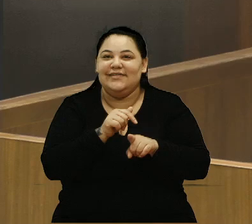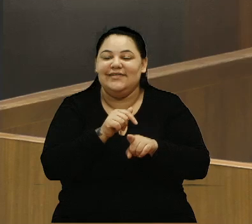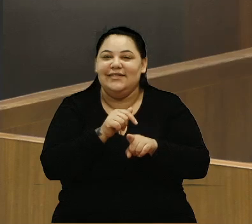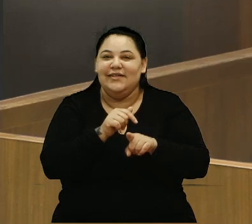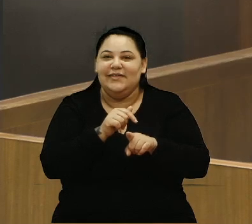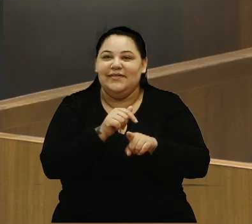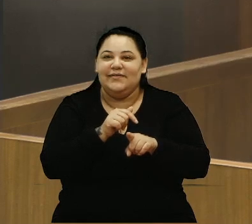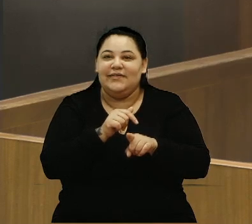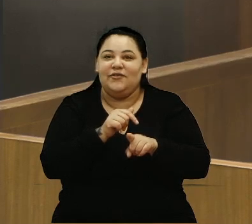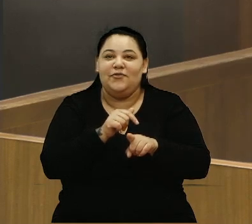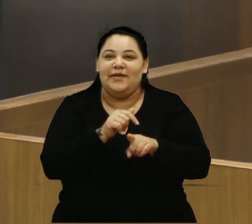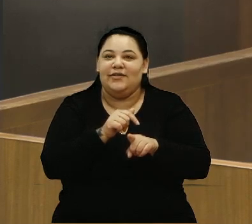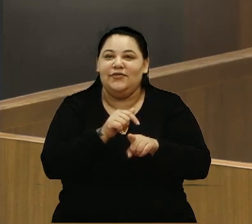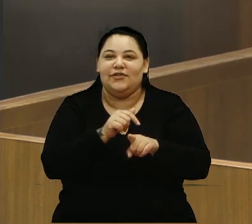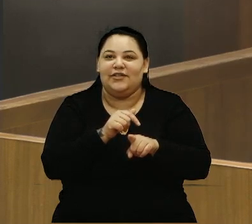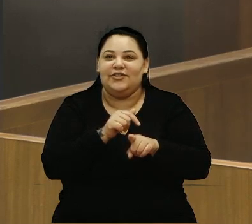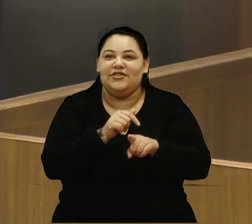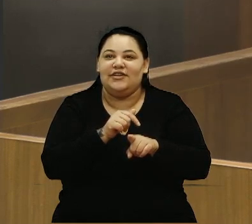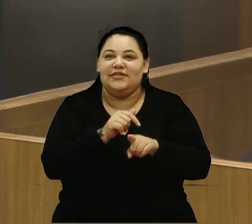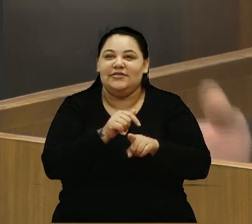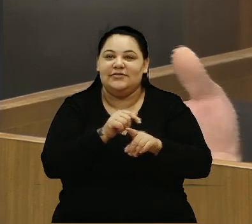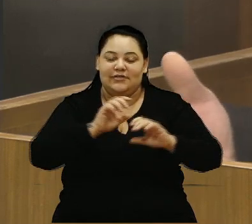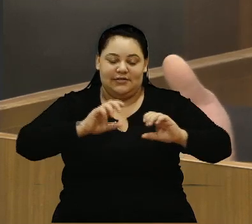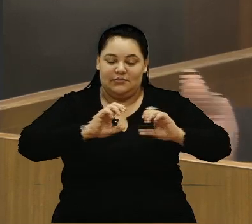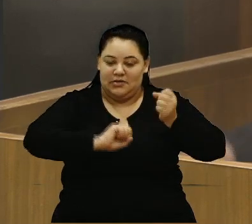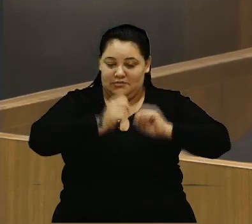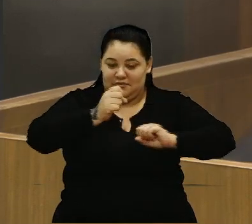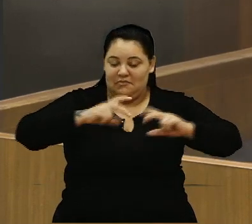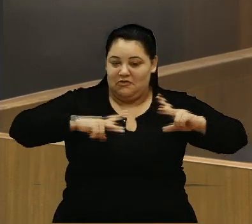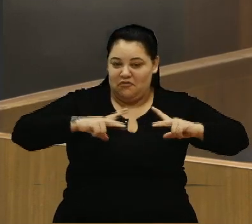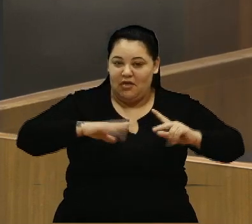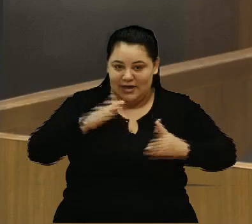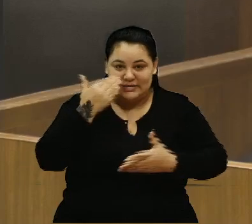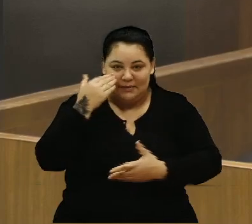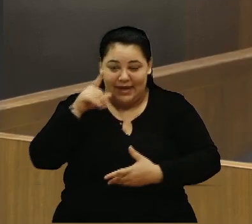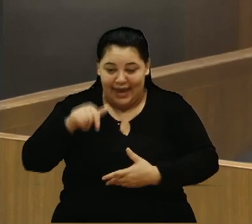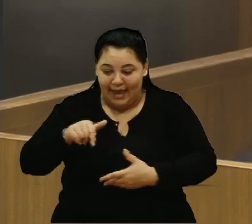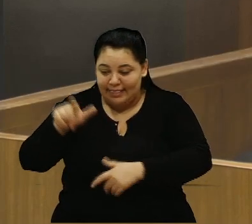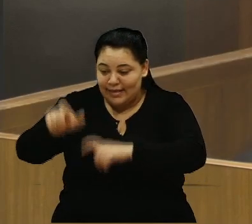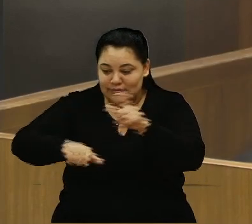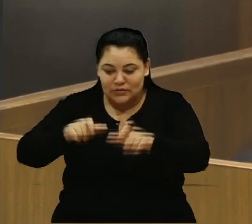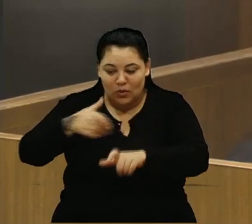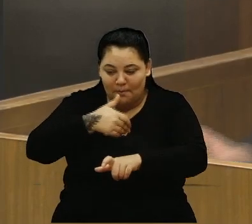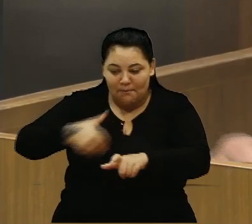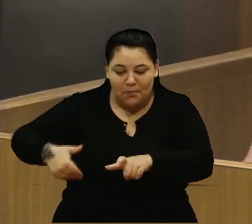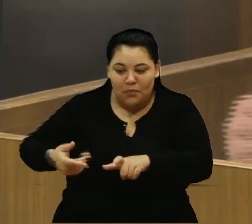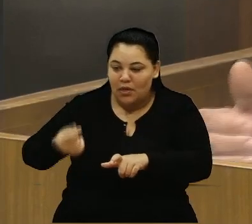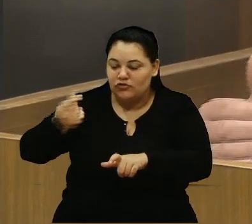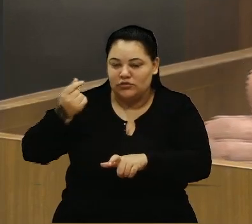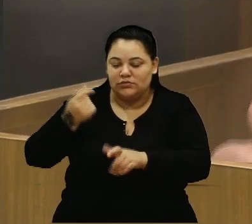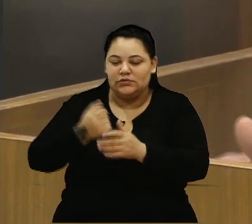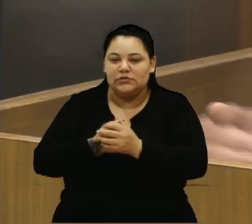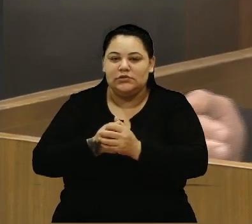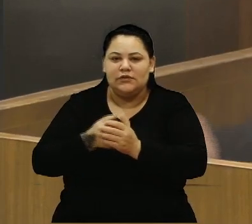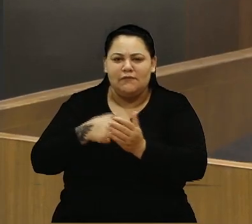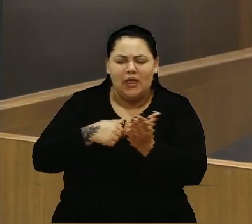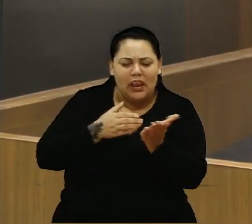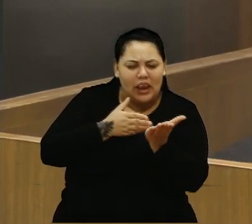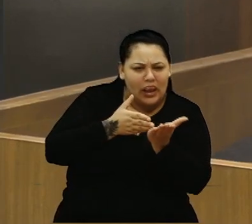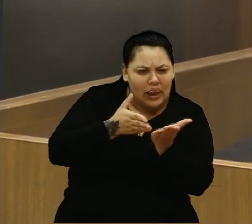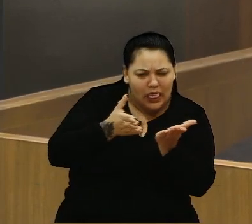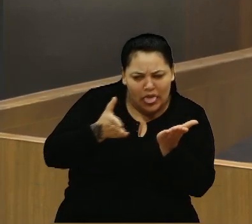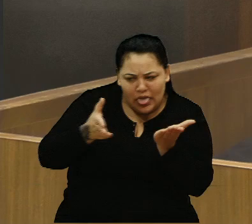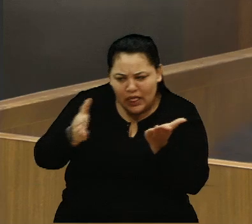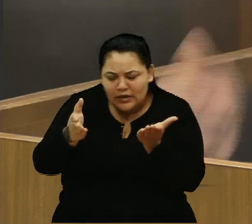empresa particular a aposentadoria dele? Não, ele recebe do ente público. Uma parte, vereador. Então foi desviado o dinheiro